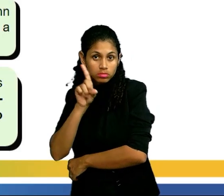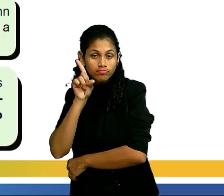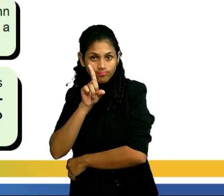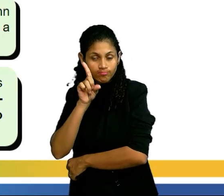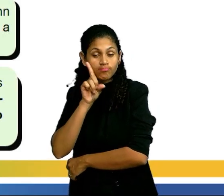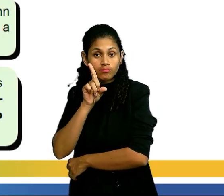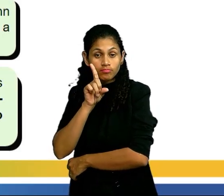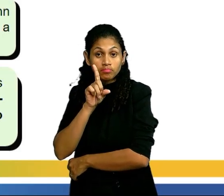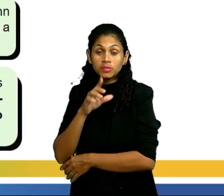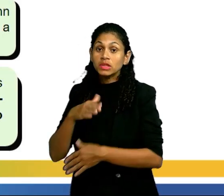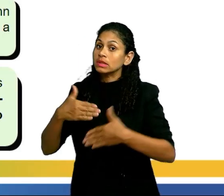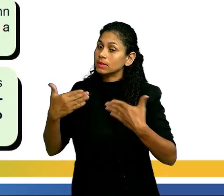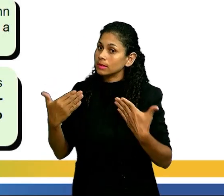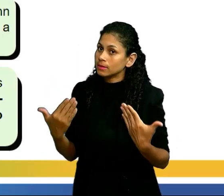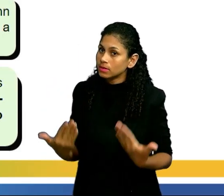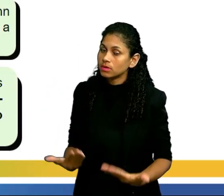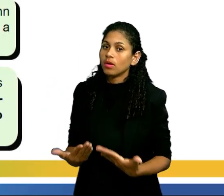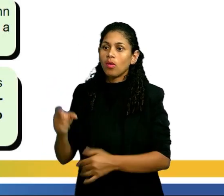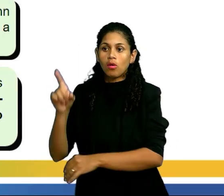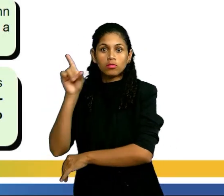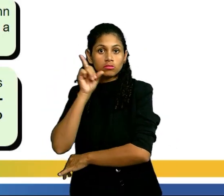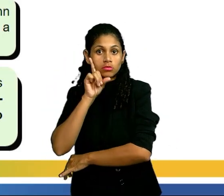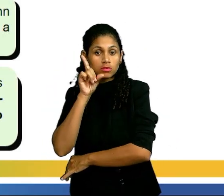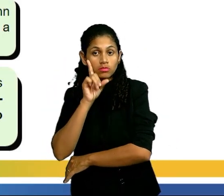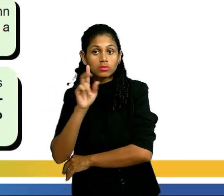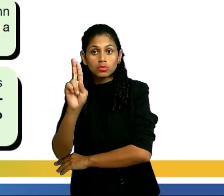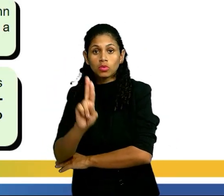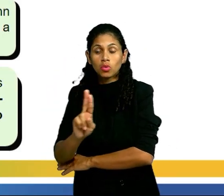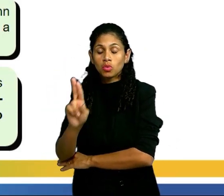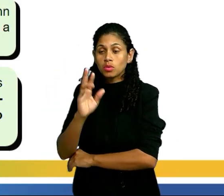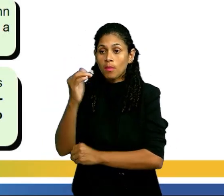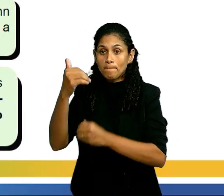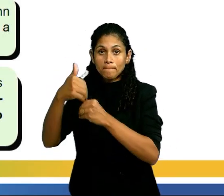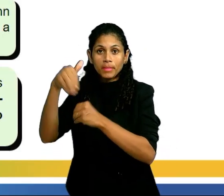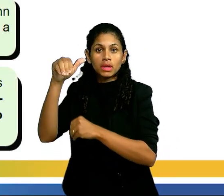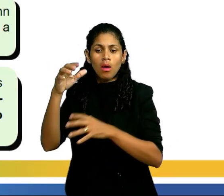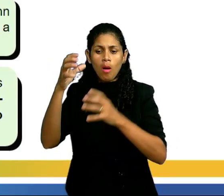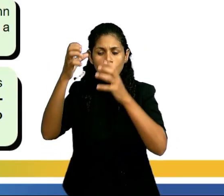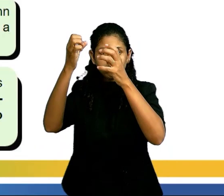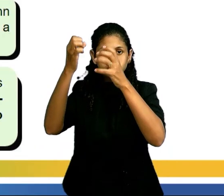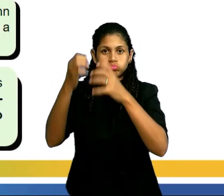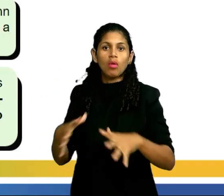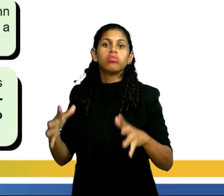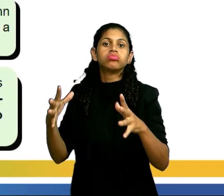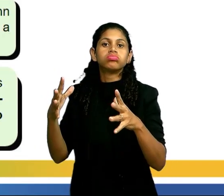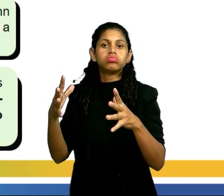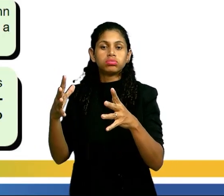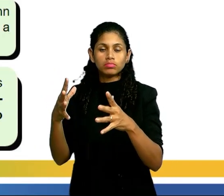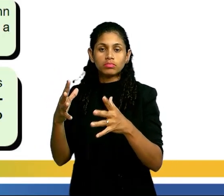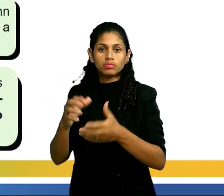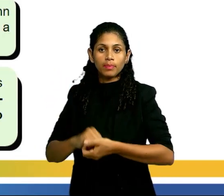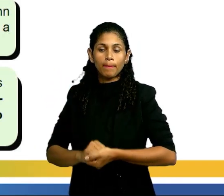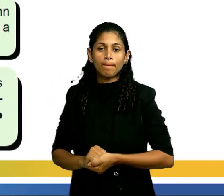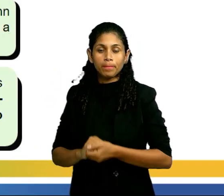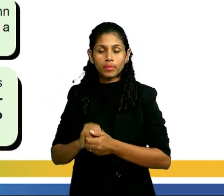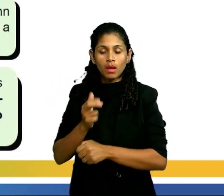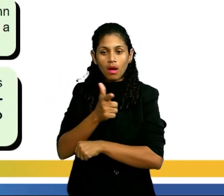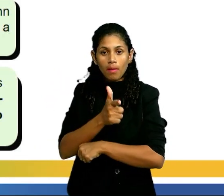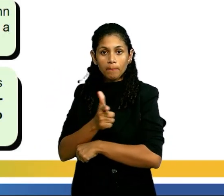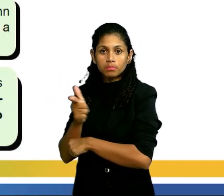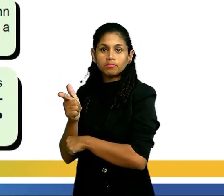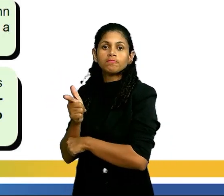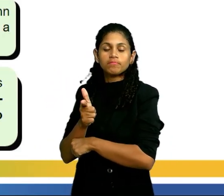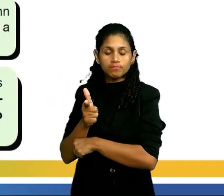de mais bombas, né? De mais mísseis em vários pontos da Europa, ali apontando